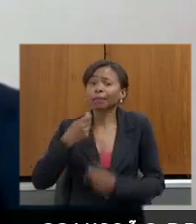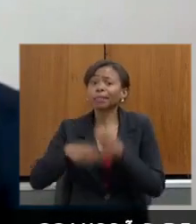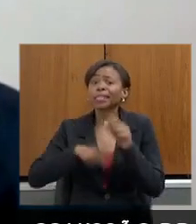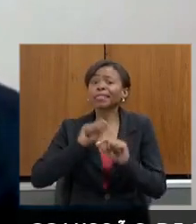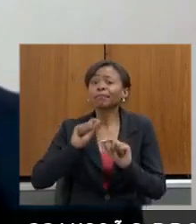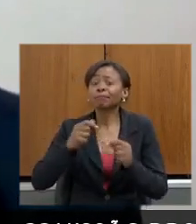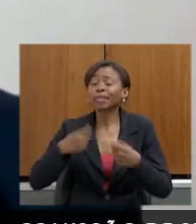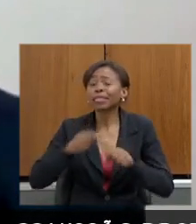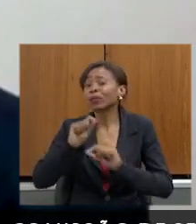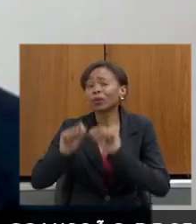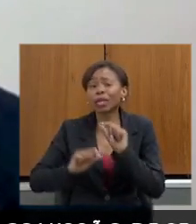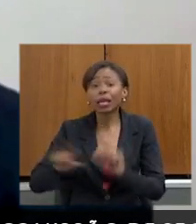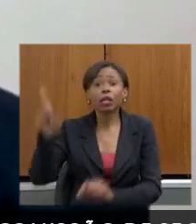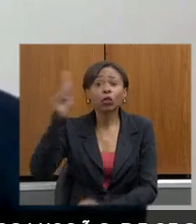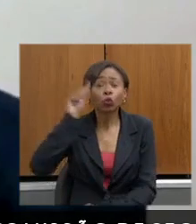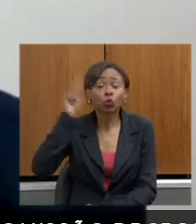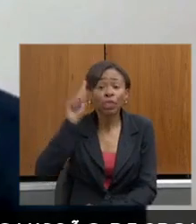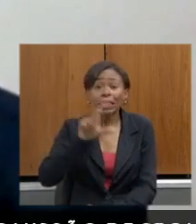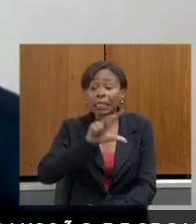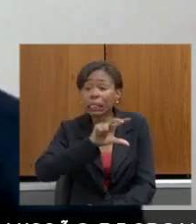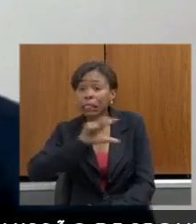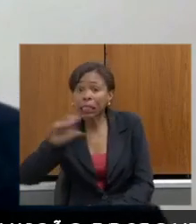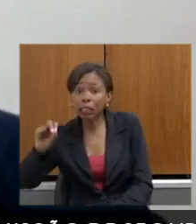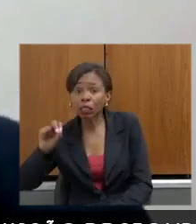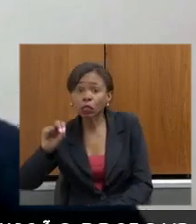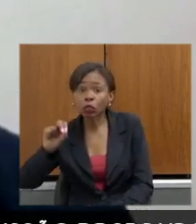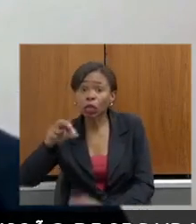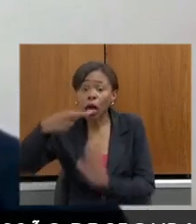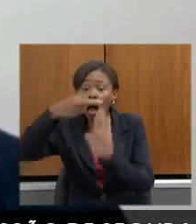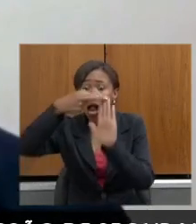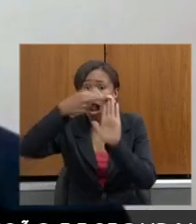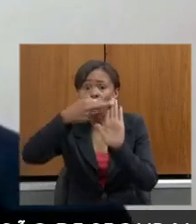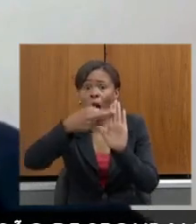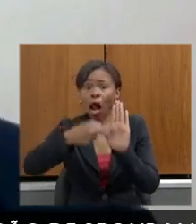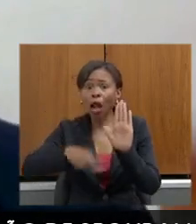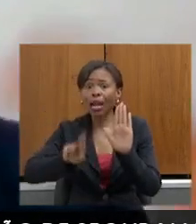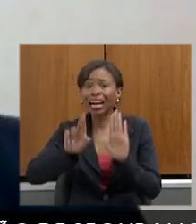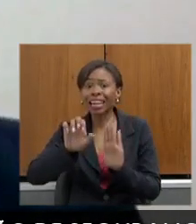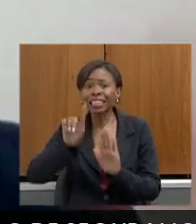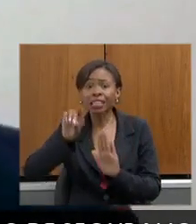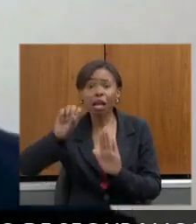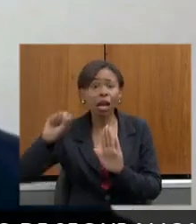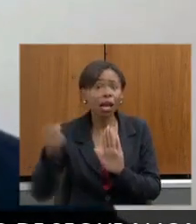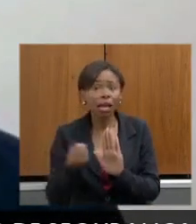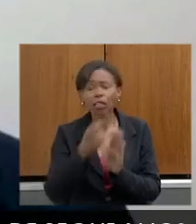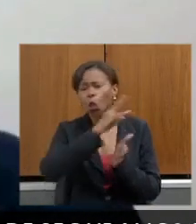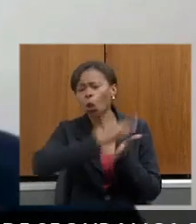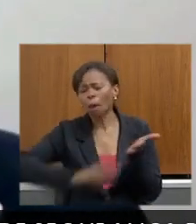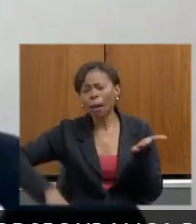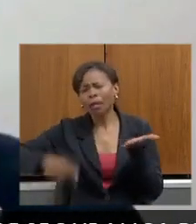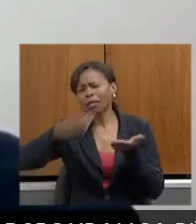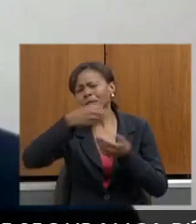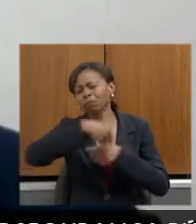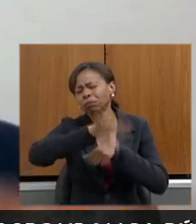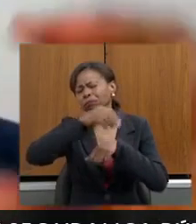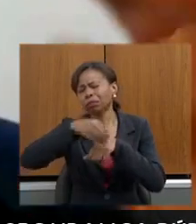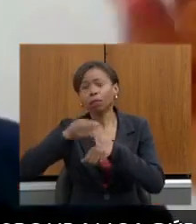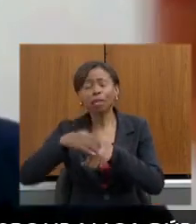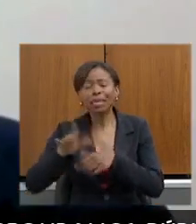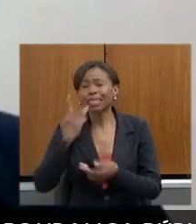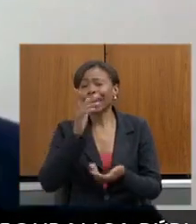500 Red por dia e são retos que diz vídeo documento extravio de